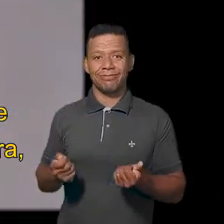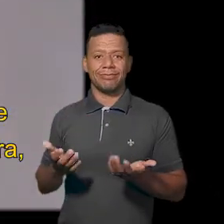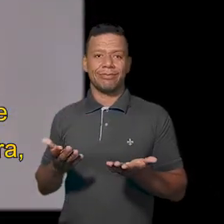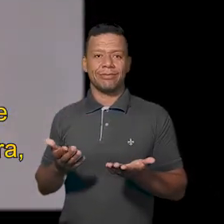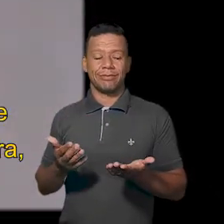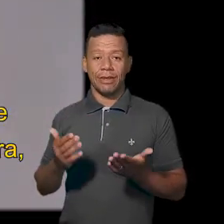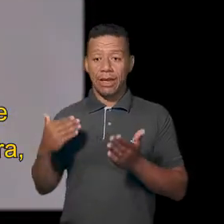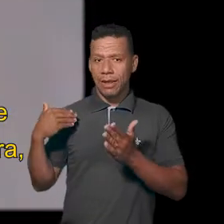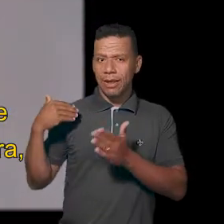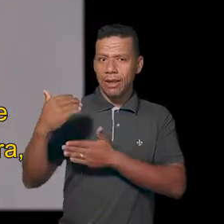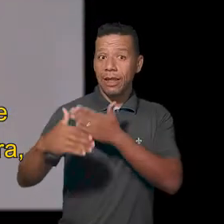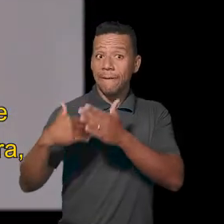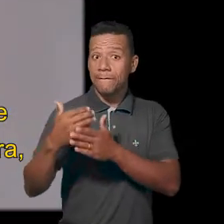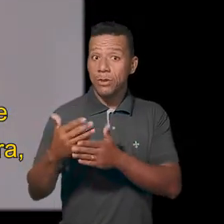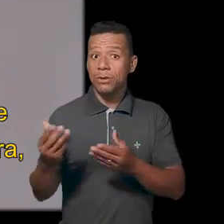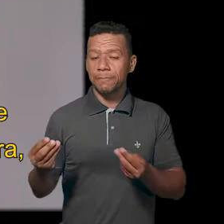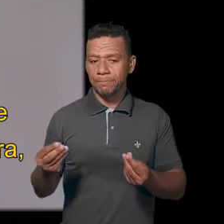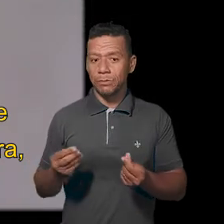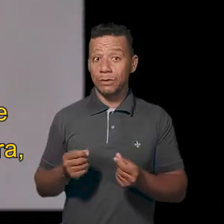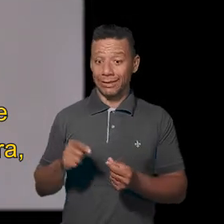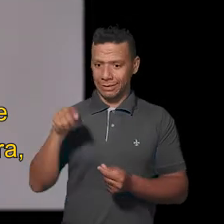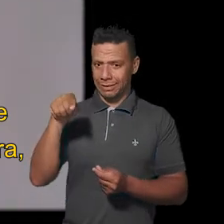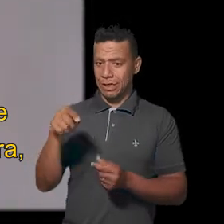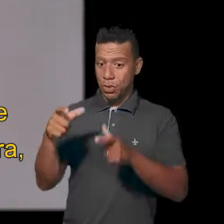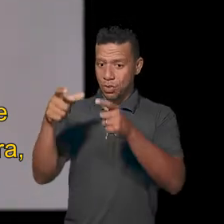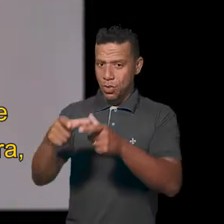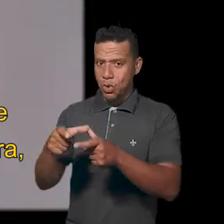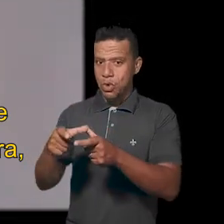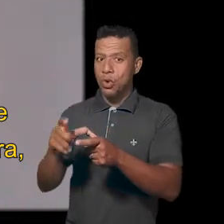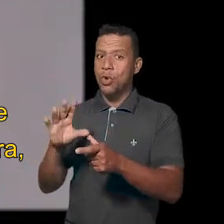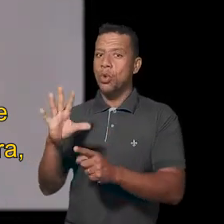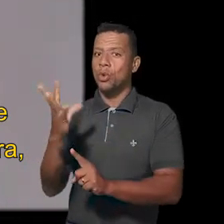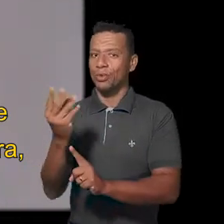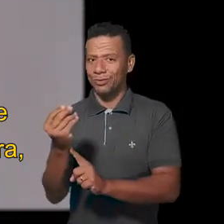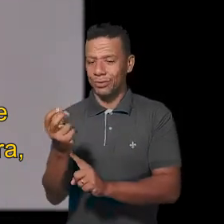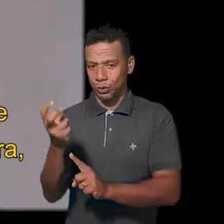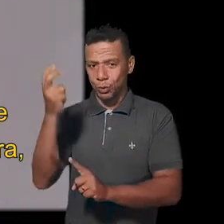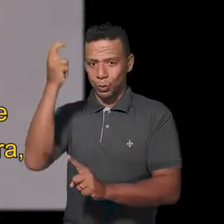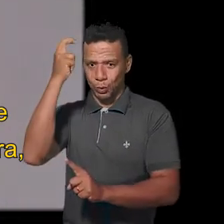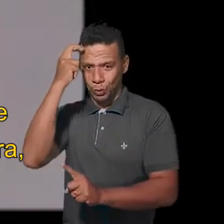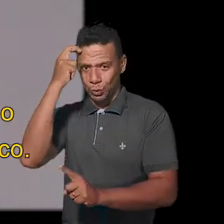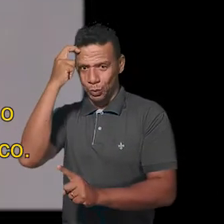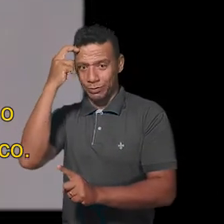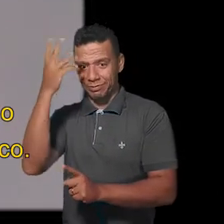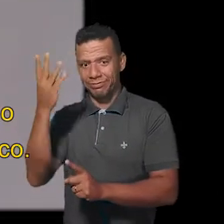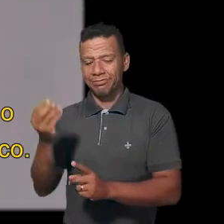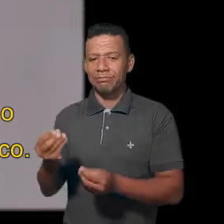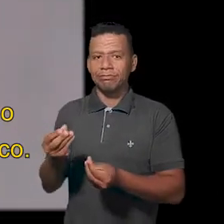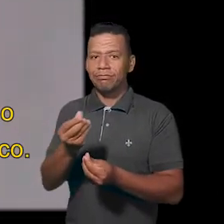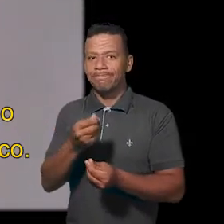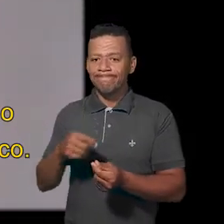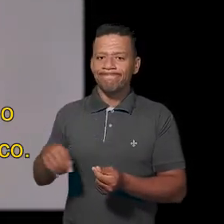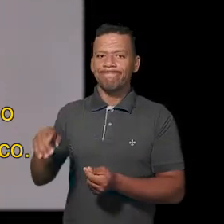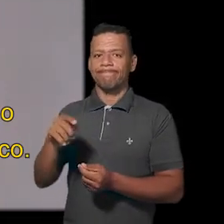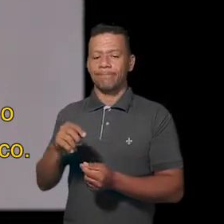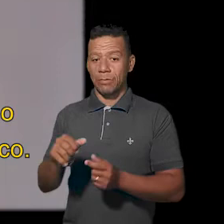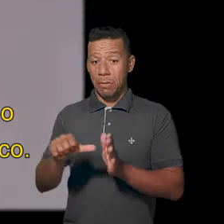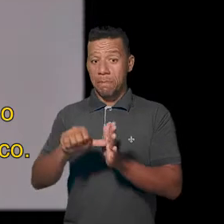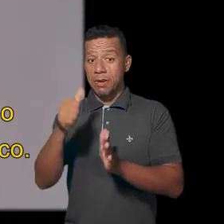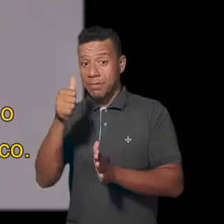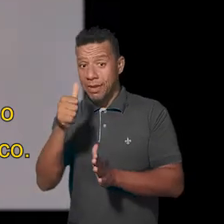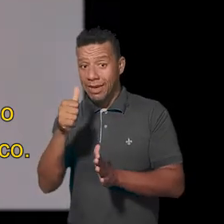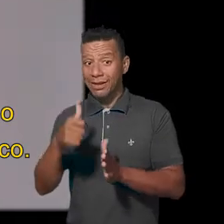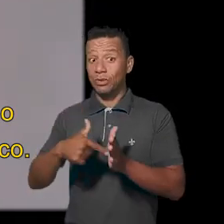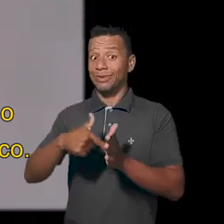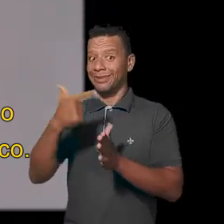Tempo depois saiu o Ponto de Cultura, a gente participou da segunda versão do Ponto de Cultura, teve o primeiro, a gente ganhou